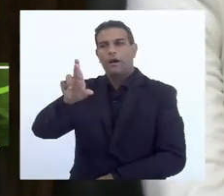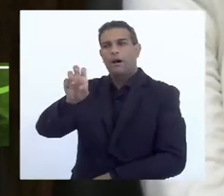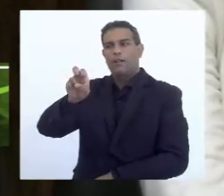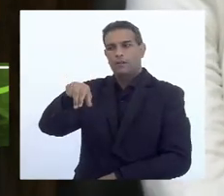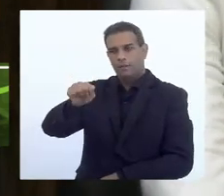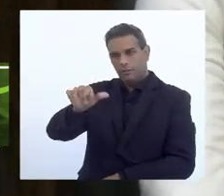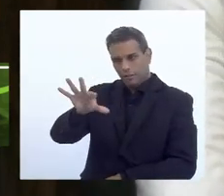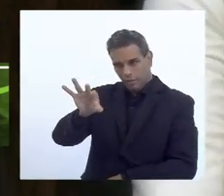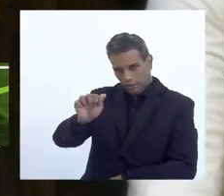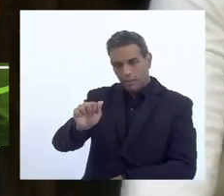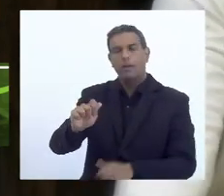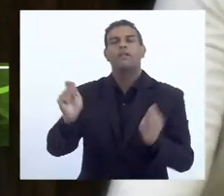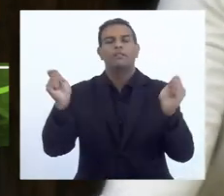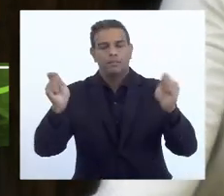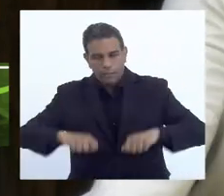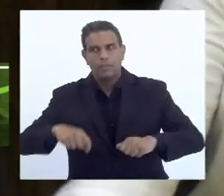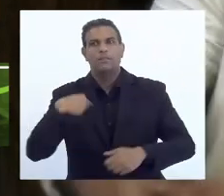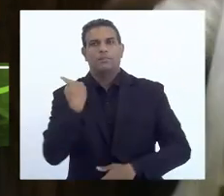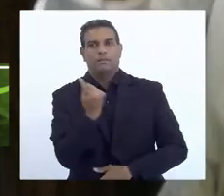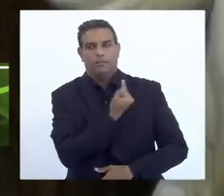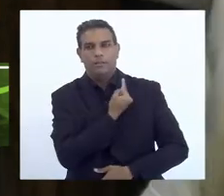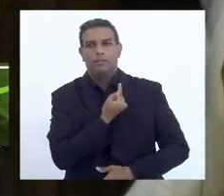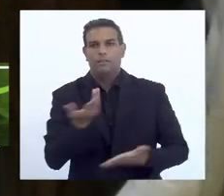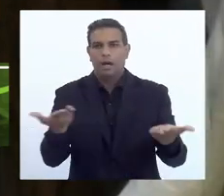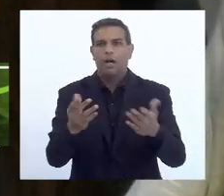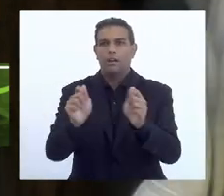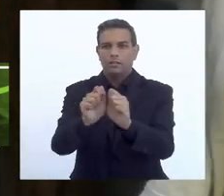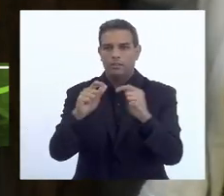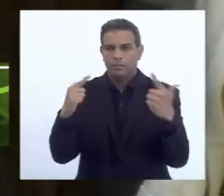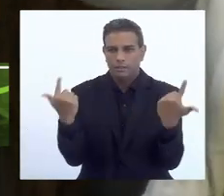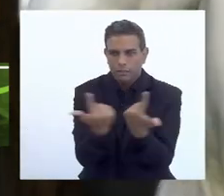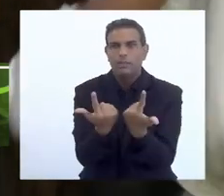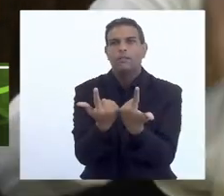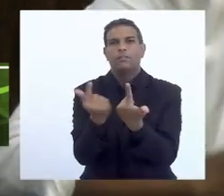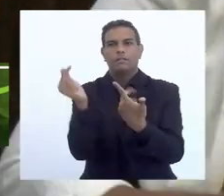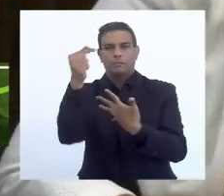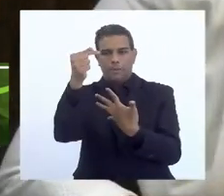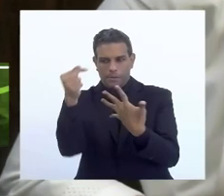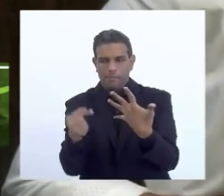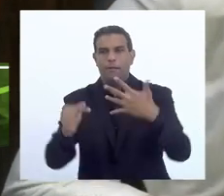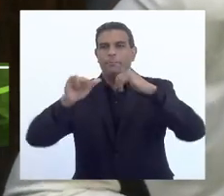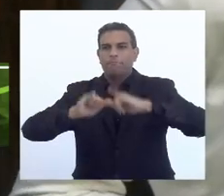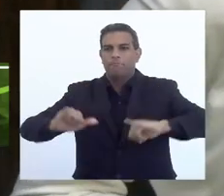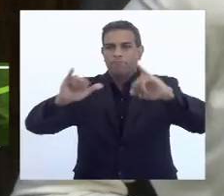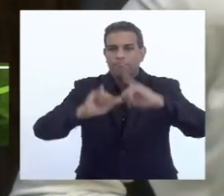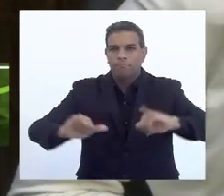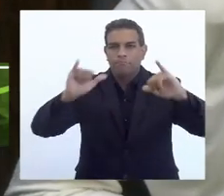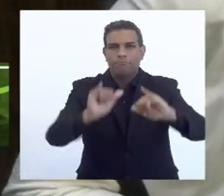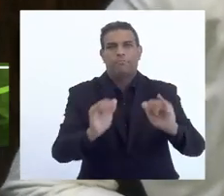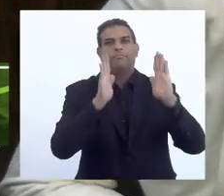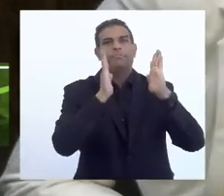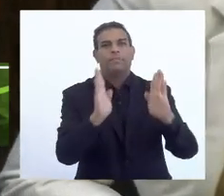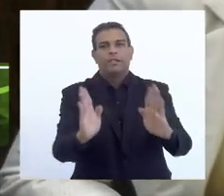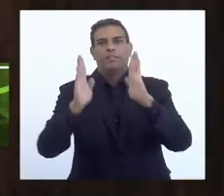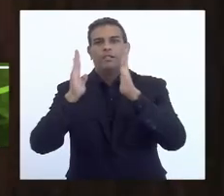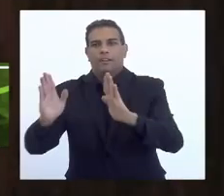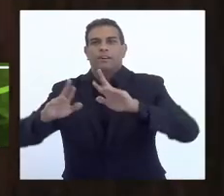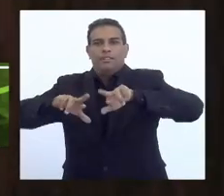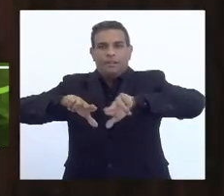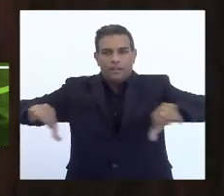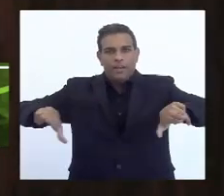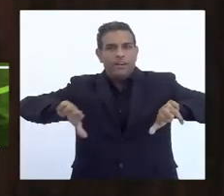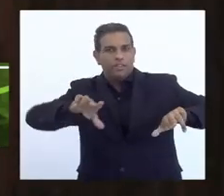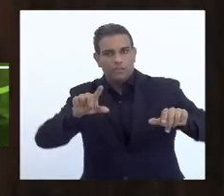nós juntas elaboremos aqui na Assembleia um material para distribuição nas escolas e nas universidades,